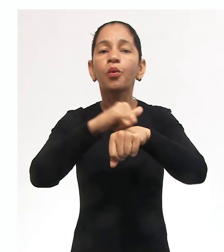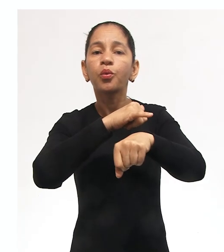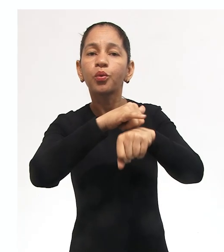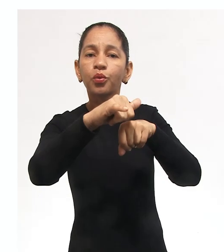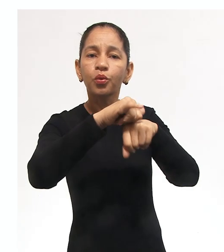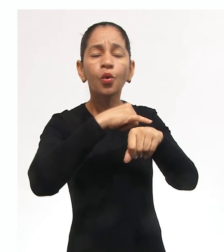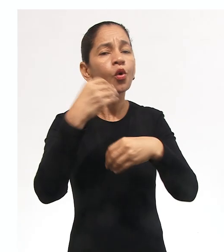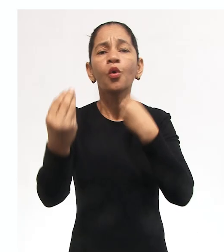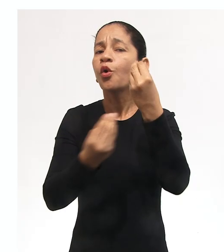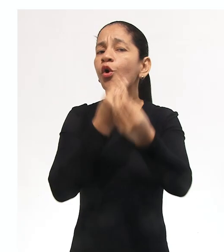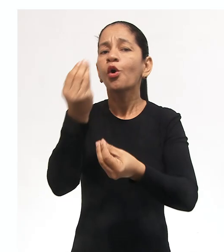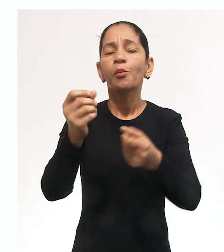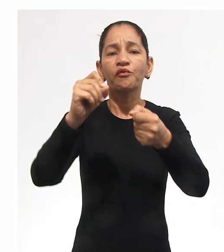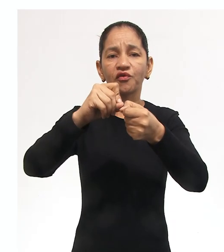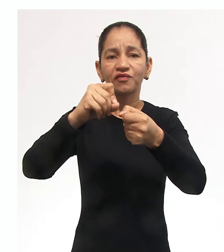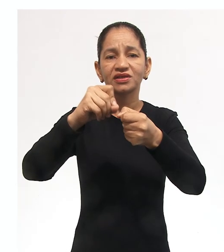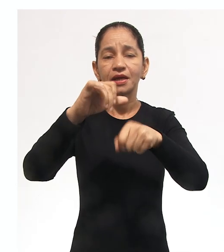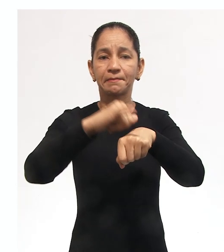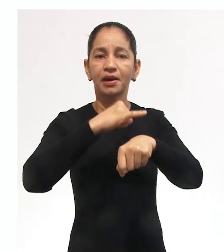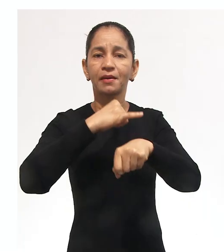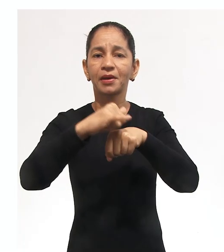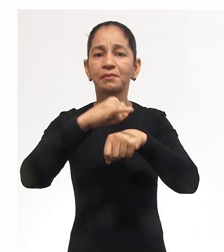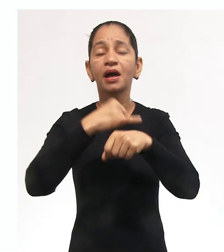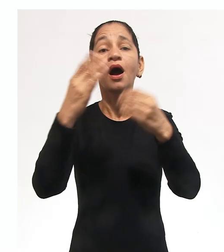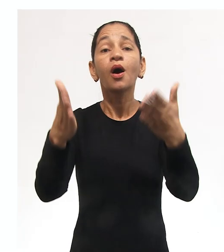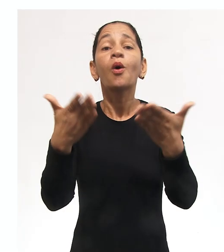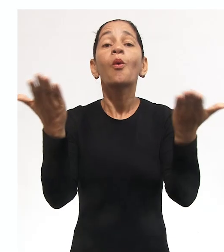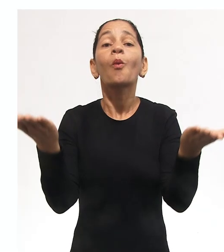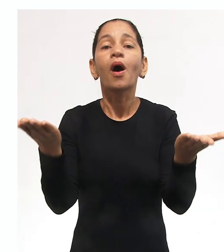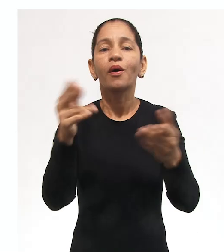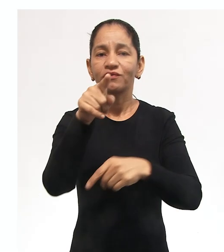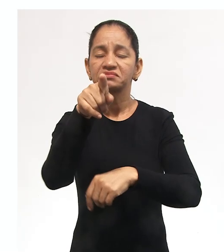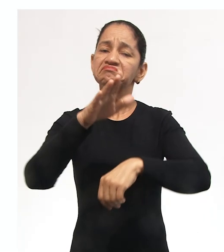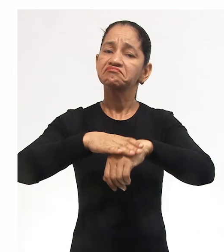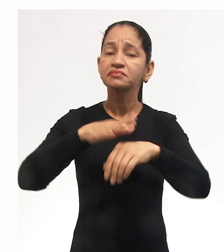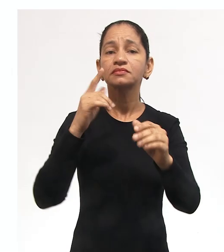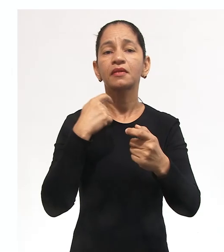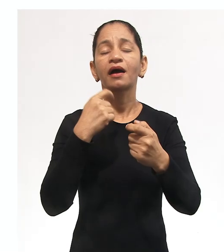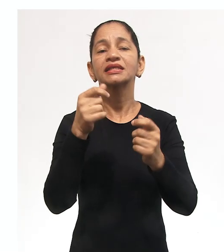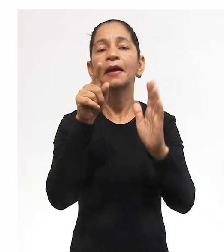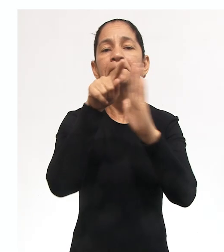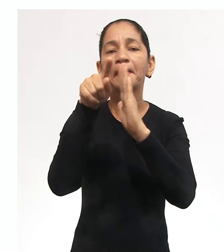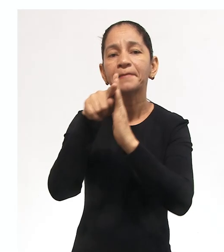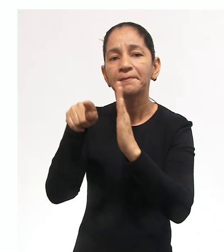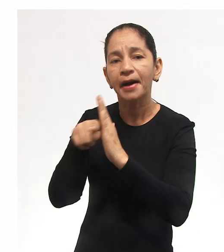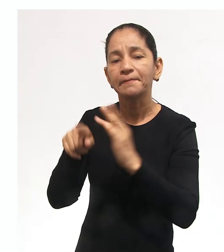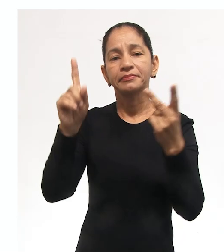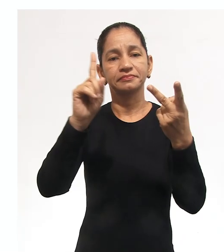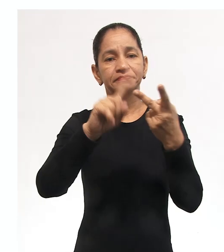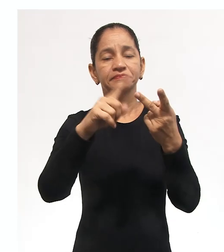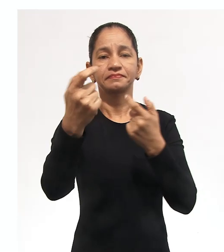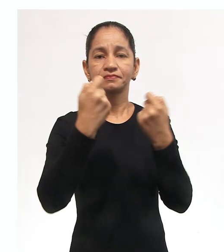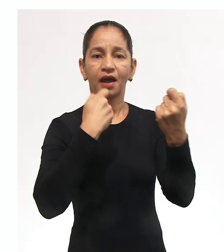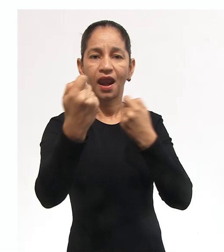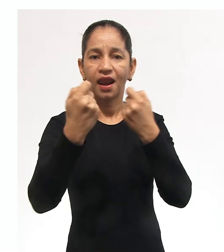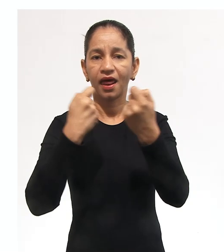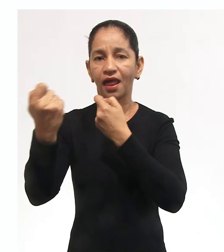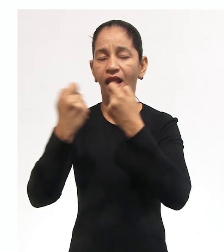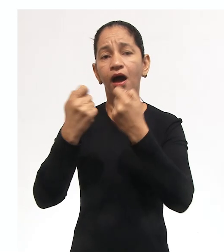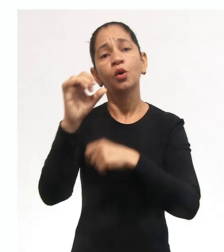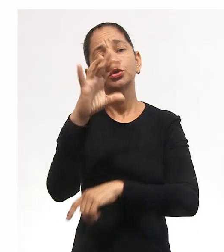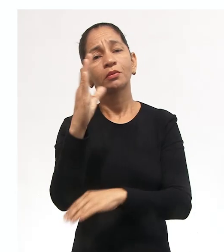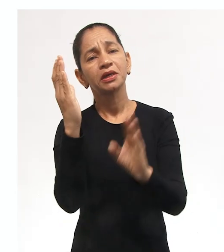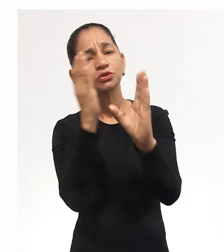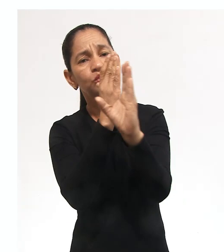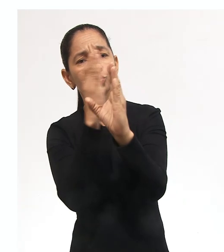de coleta de dados. Então, é onde você vai dizer se você vai usar questionário, se você vai usar entrevista, se você vai usar observação ou